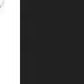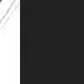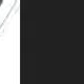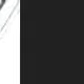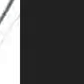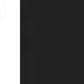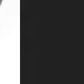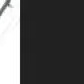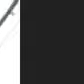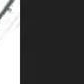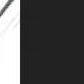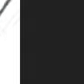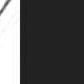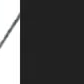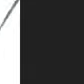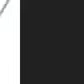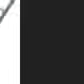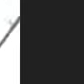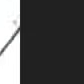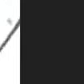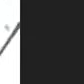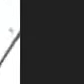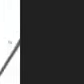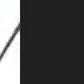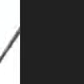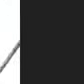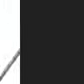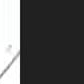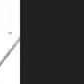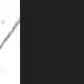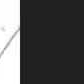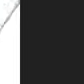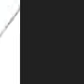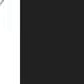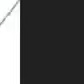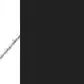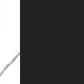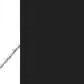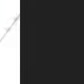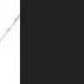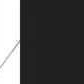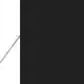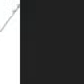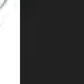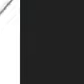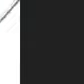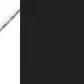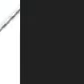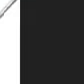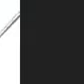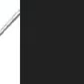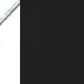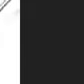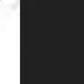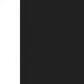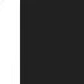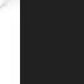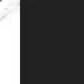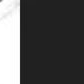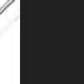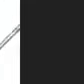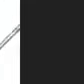aqui no nosso acampamento de protesto e dar aqui a sua contribuição solidária e até mesmo